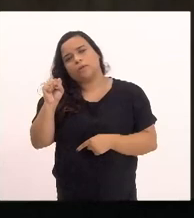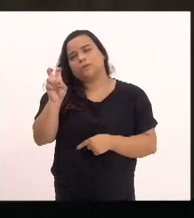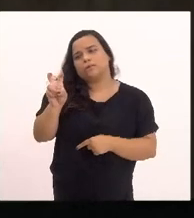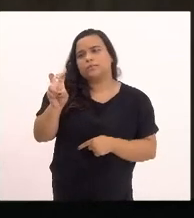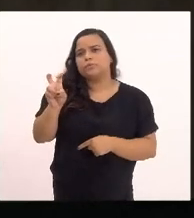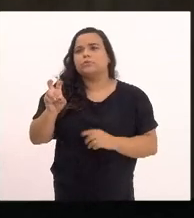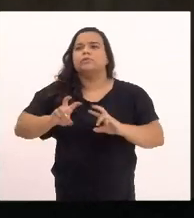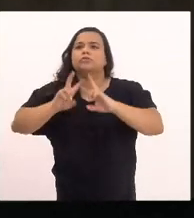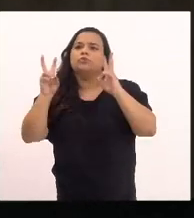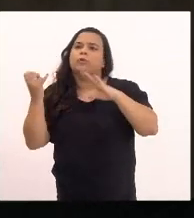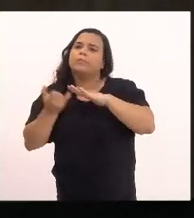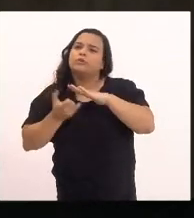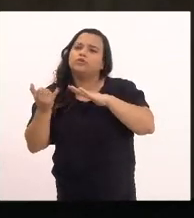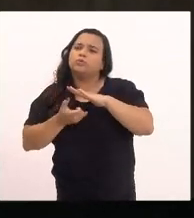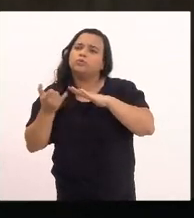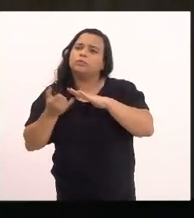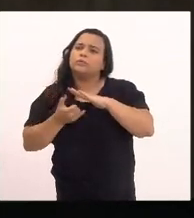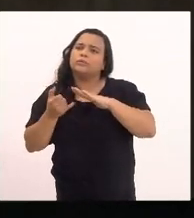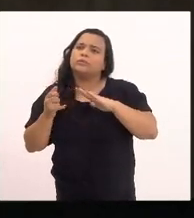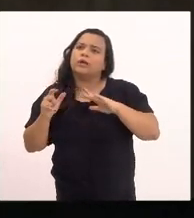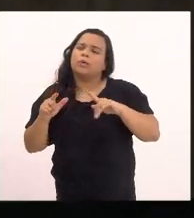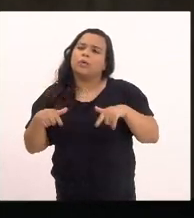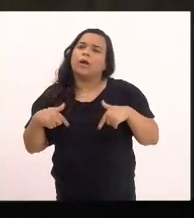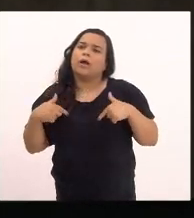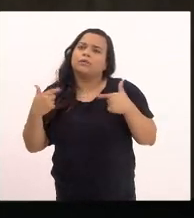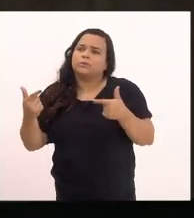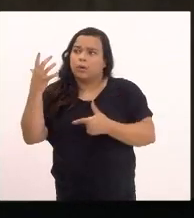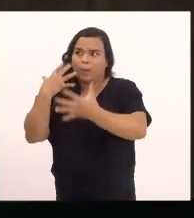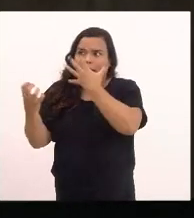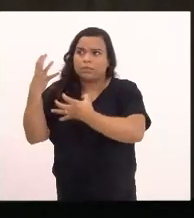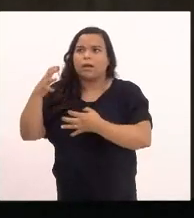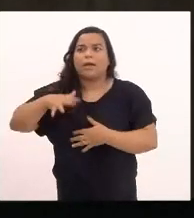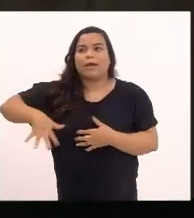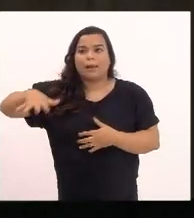dispõe sobre a instituição dos atos atrativos e